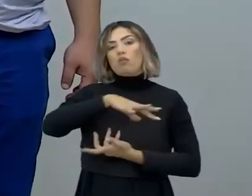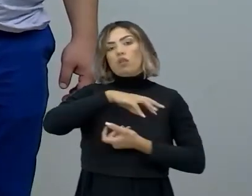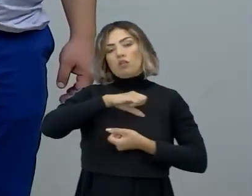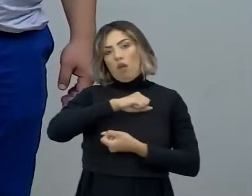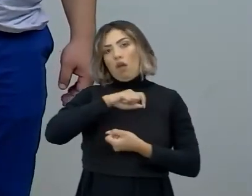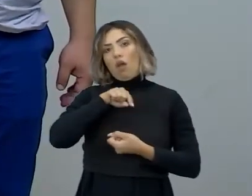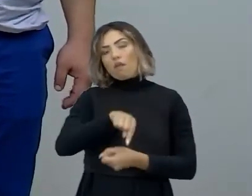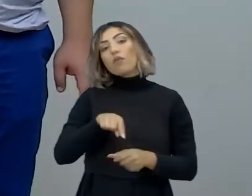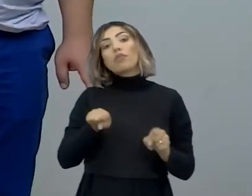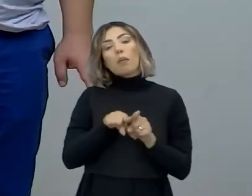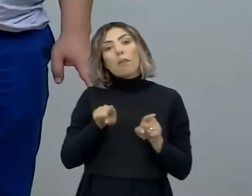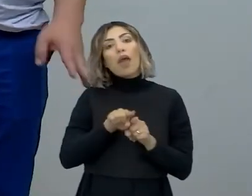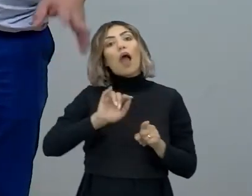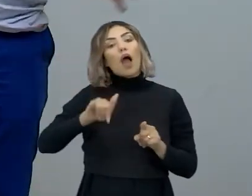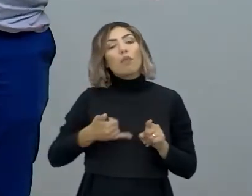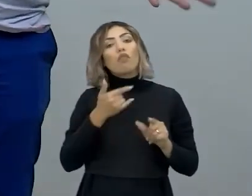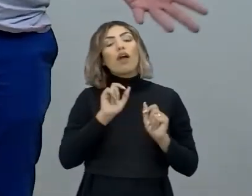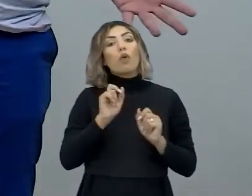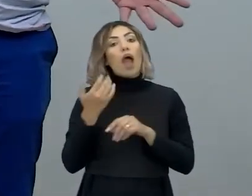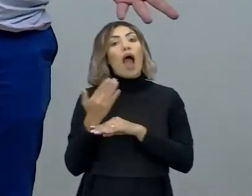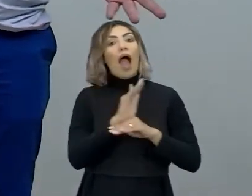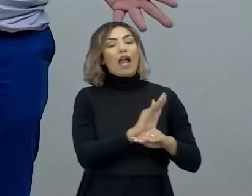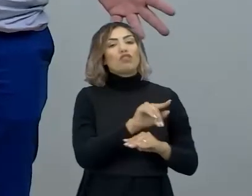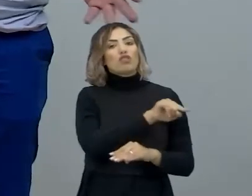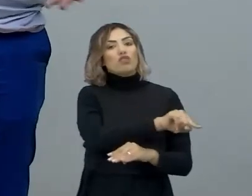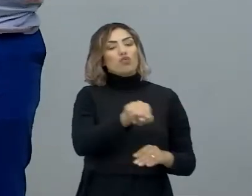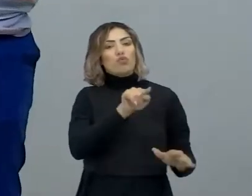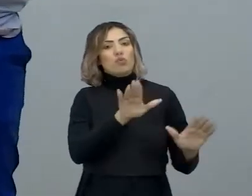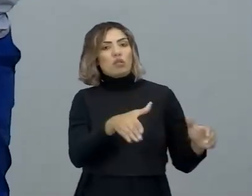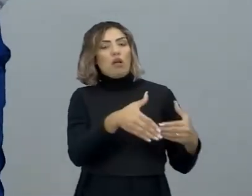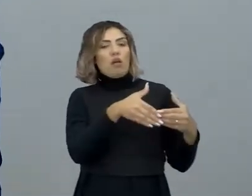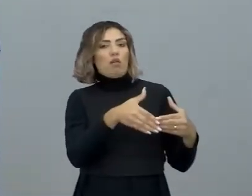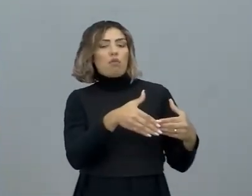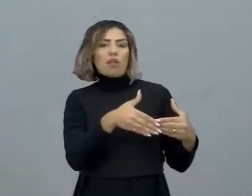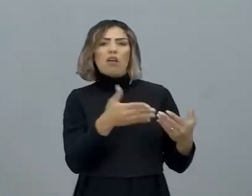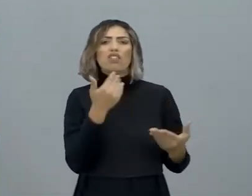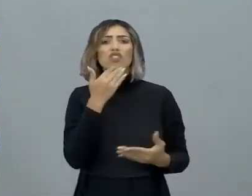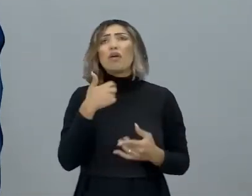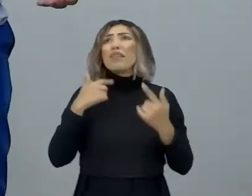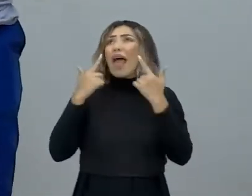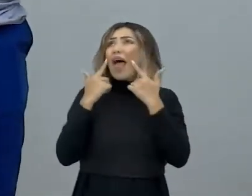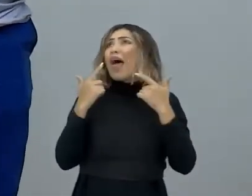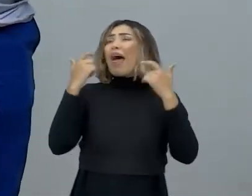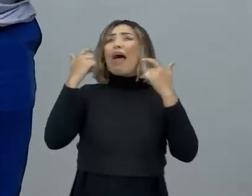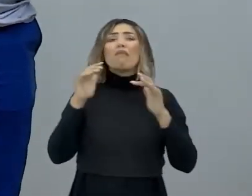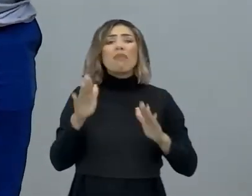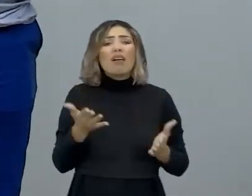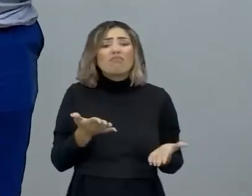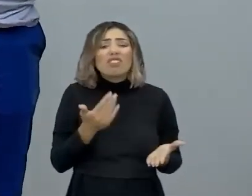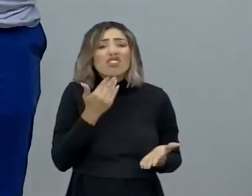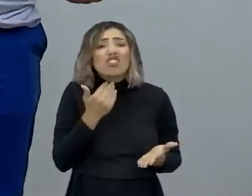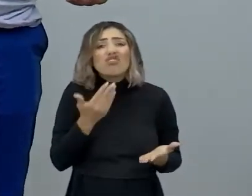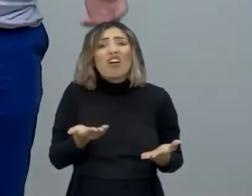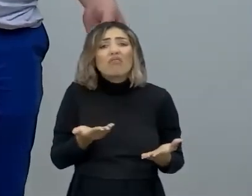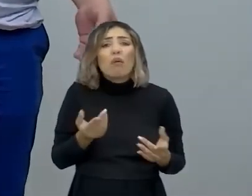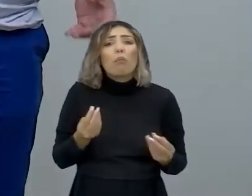útil para a sua comunidade. Tudo bem? Não adianta só ter a ideia e essa ideia não servir para a